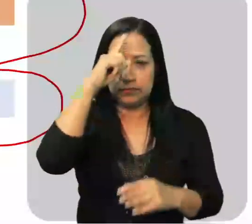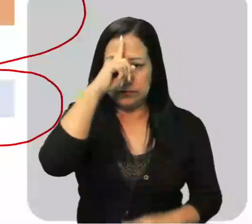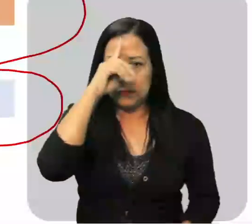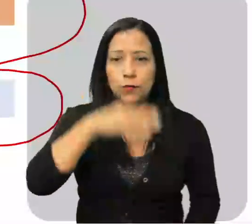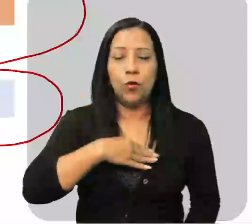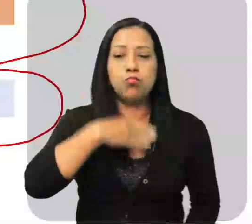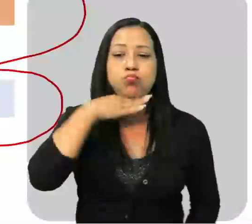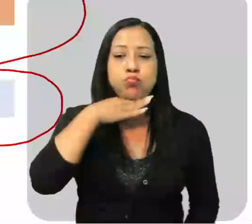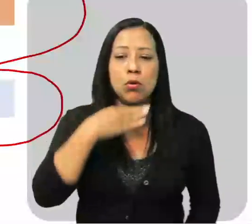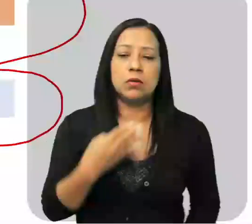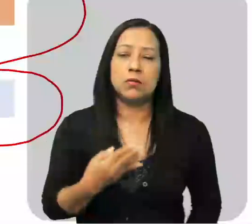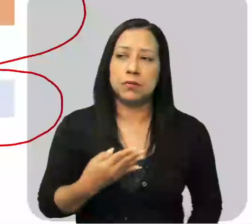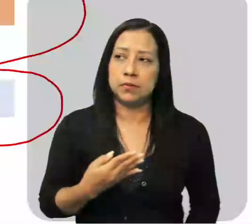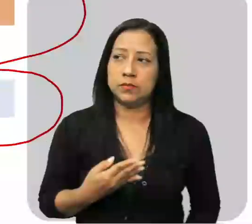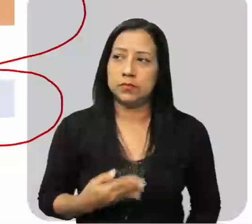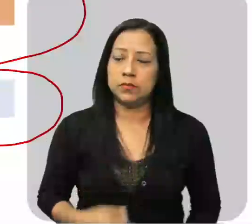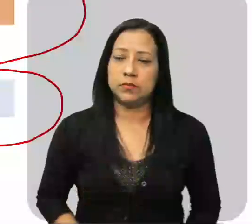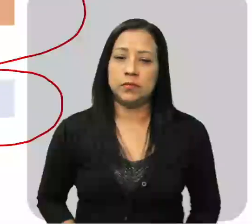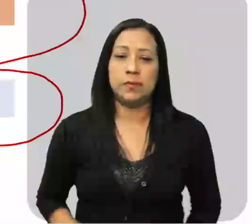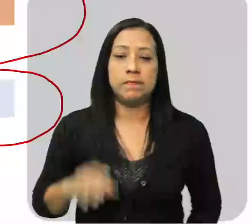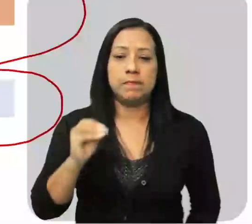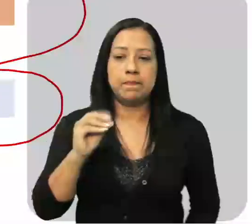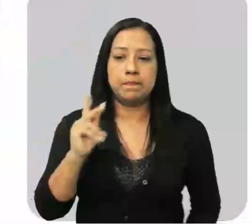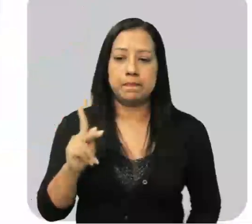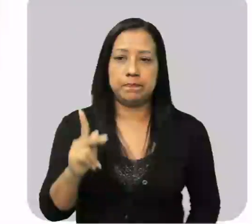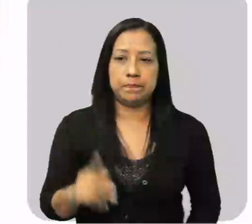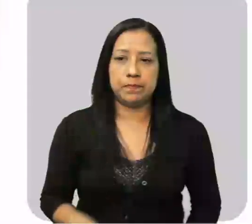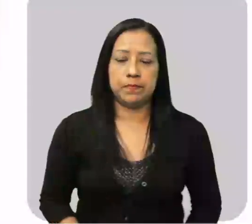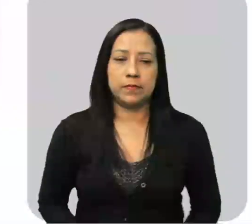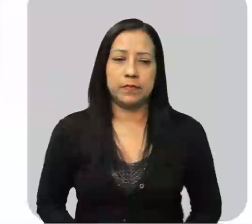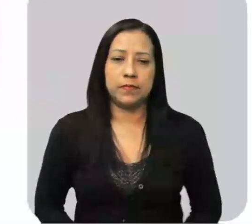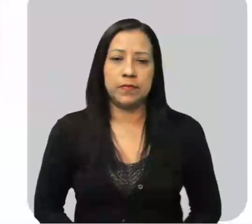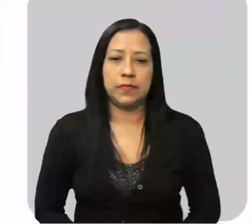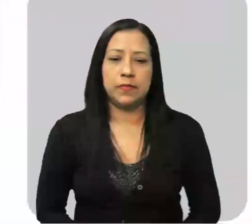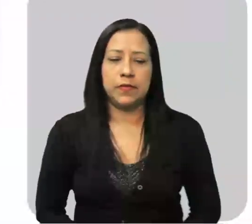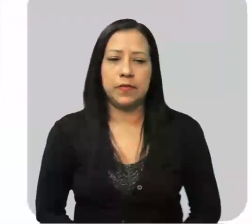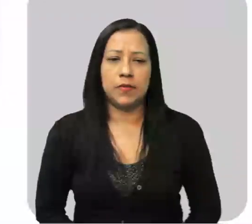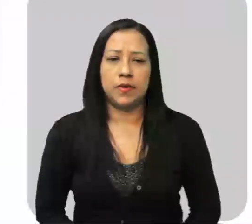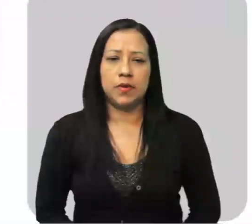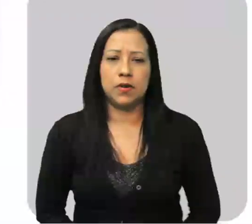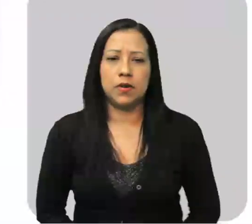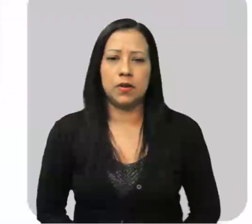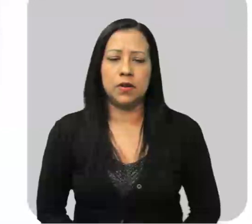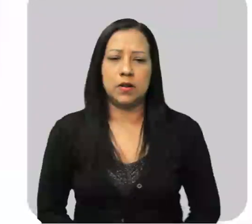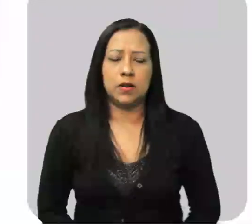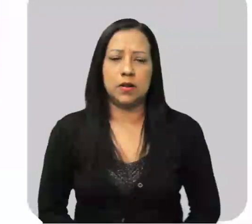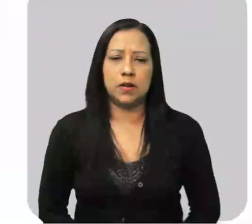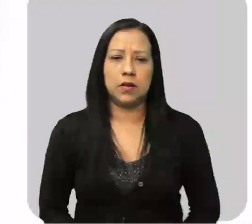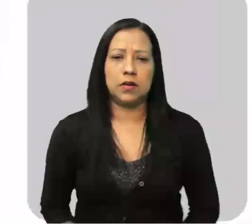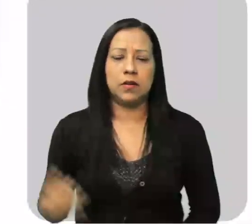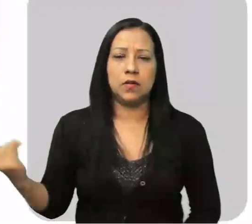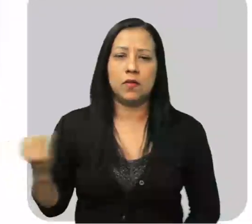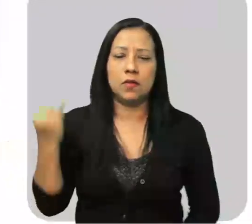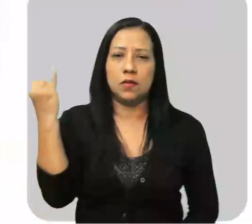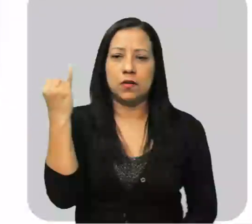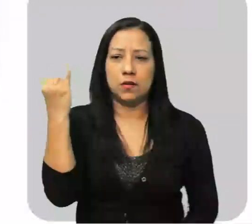E a saúde, né? Centros de saúde lotados de pessoas em busca de atendimento.